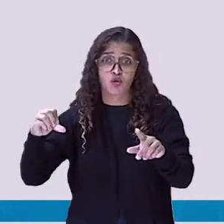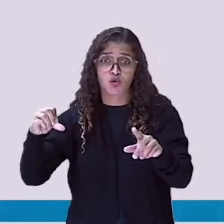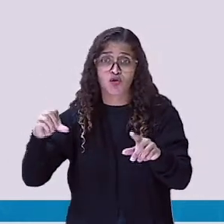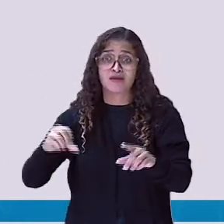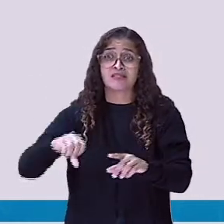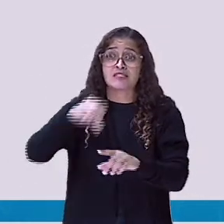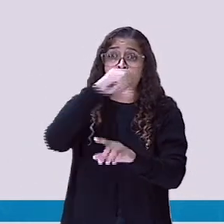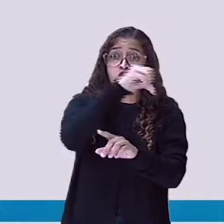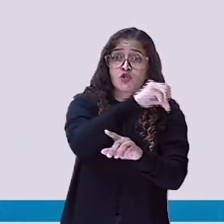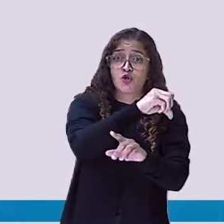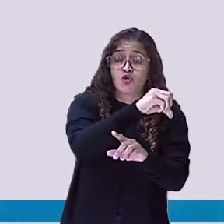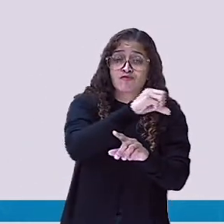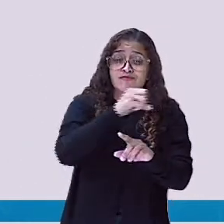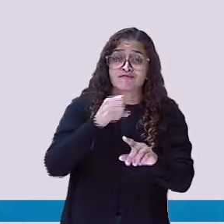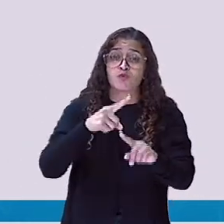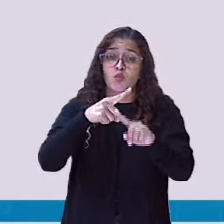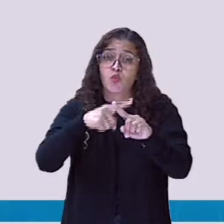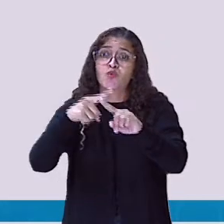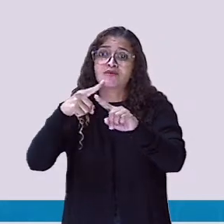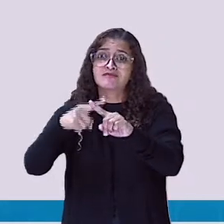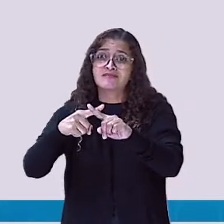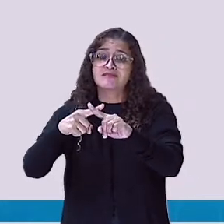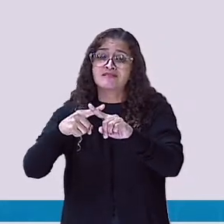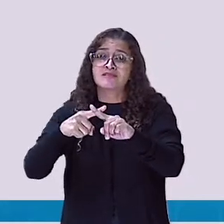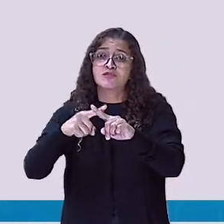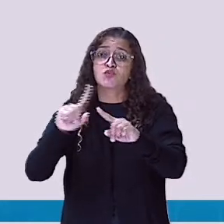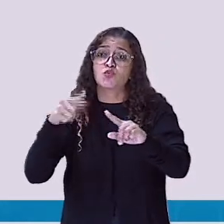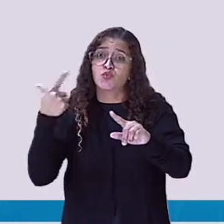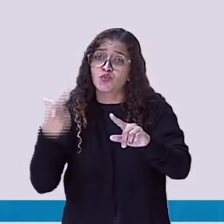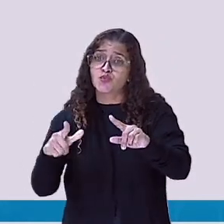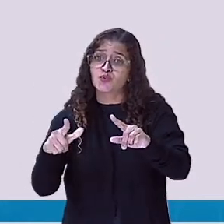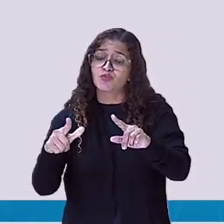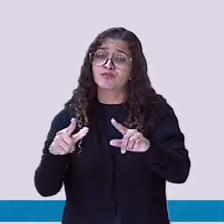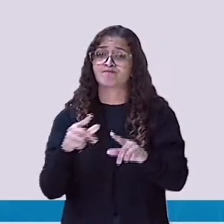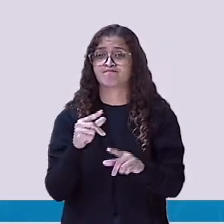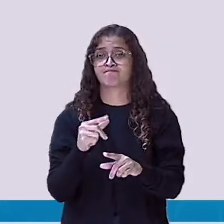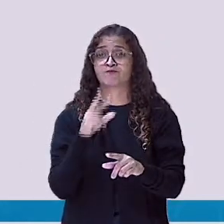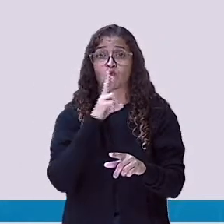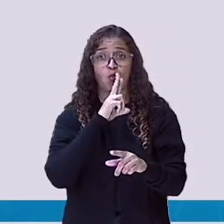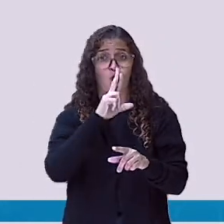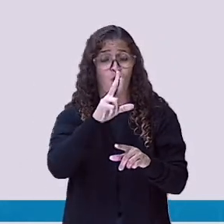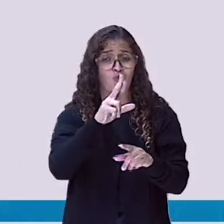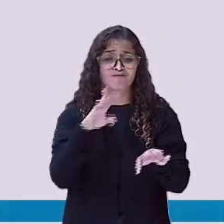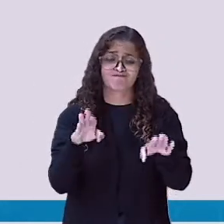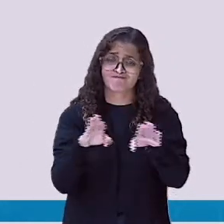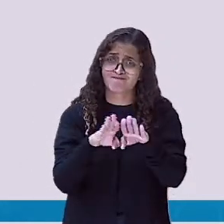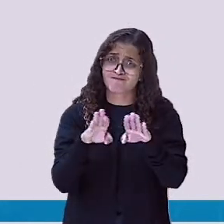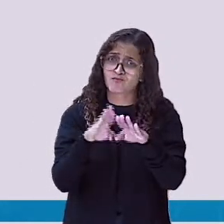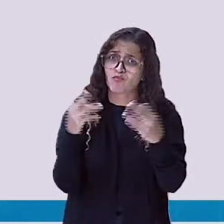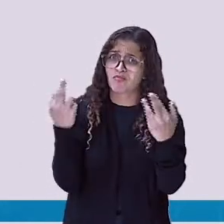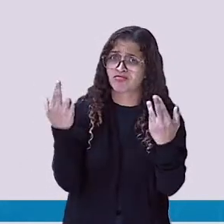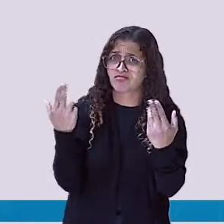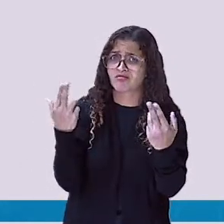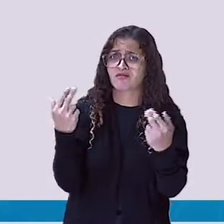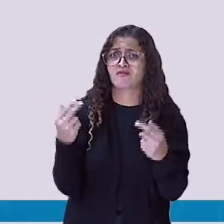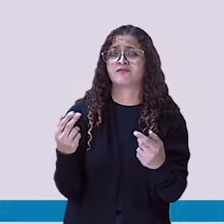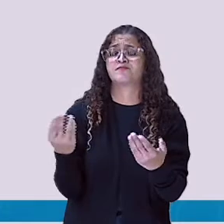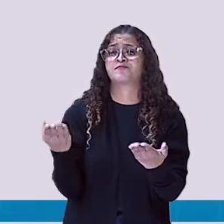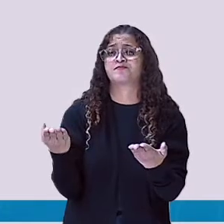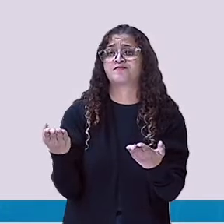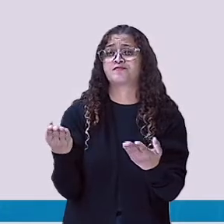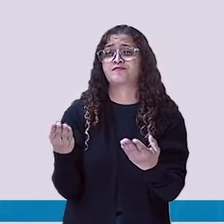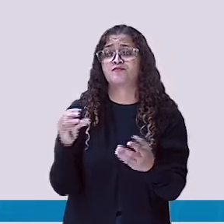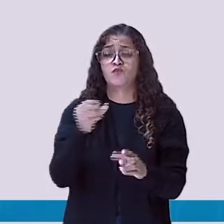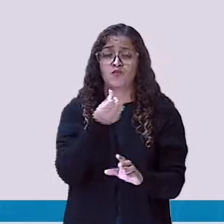vezes o número 9 é a mesma resposta. E aqui no dobro do 6? Quando